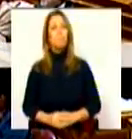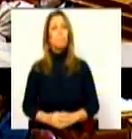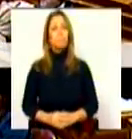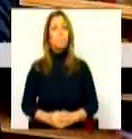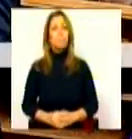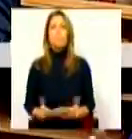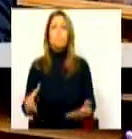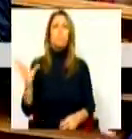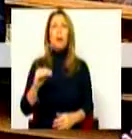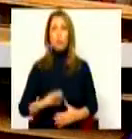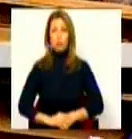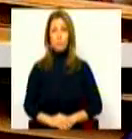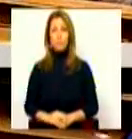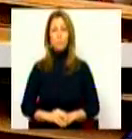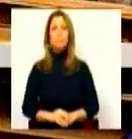Mais,